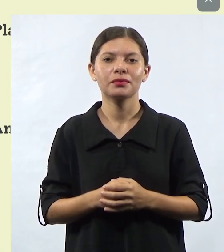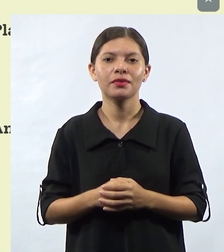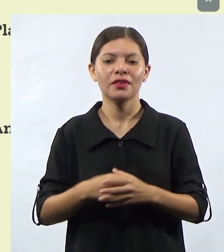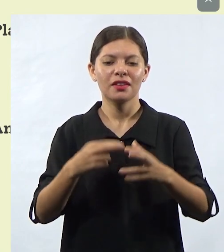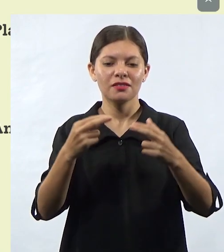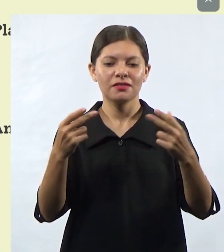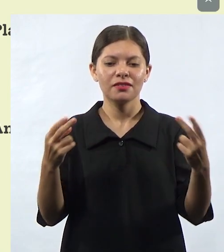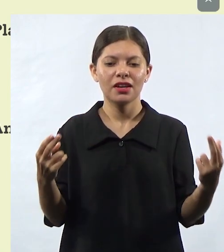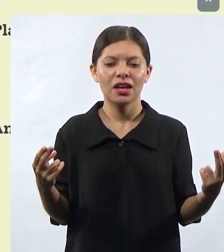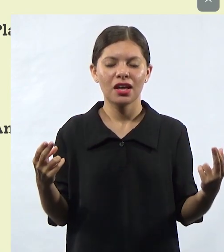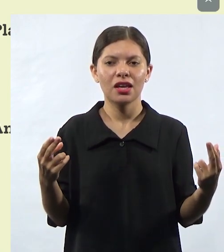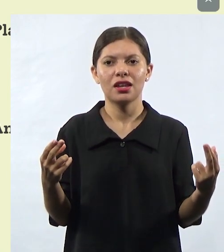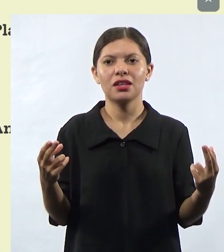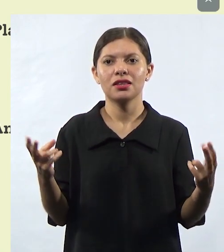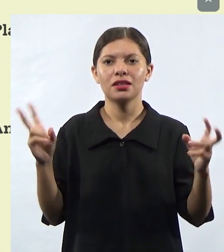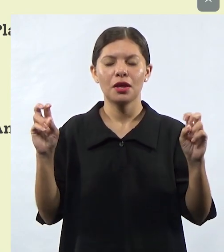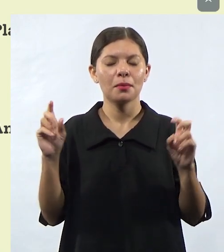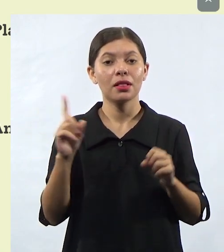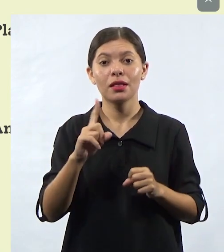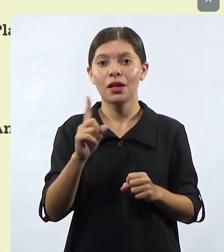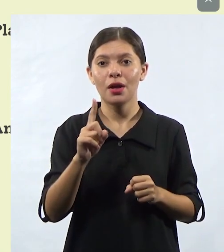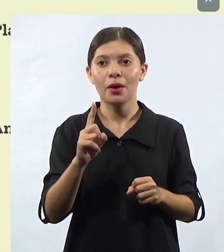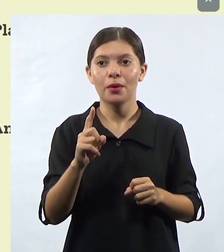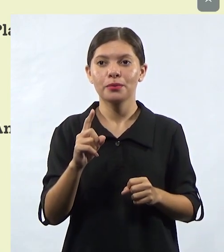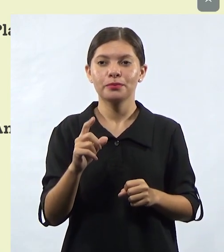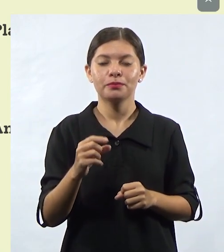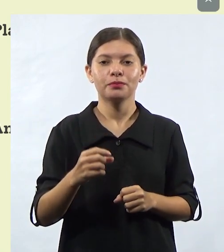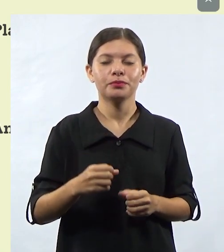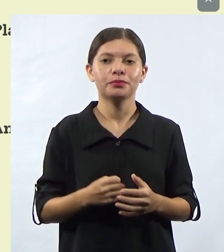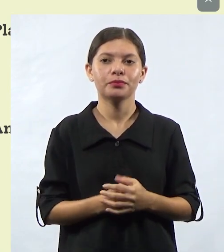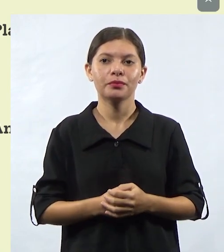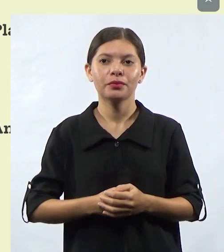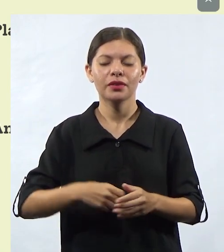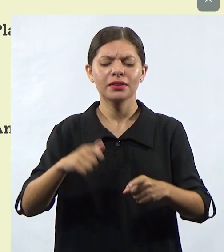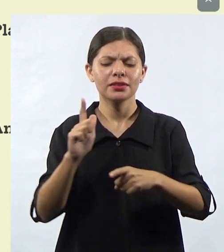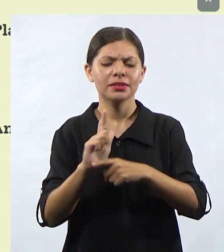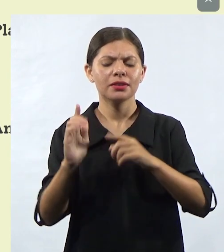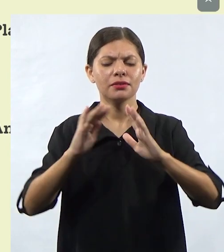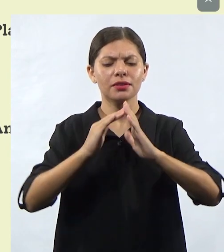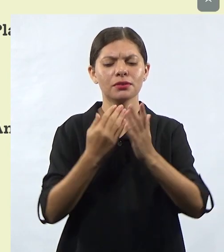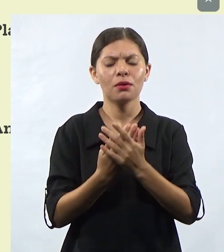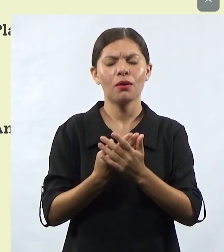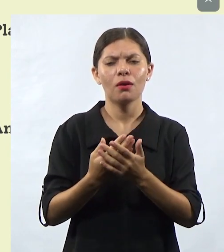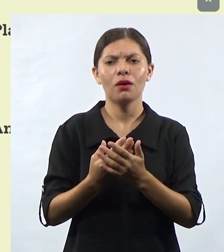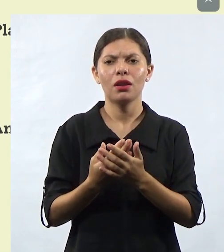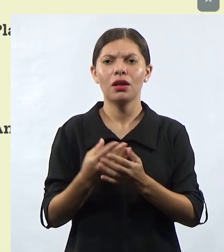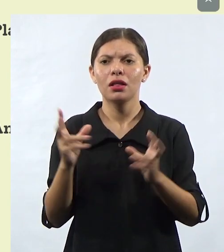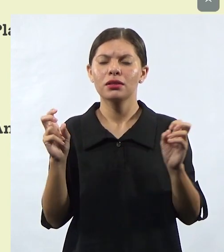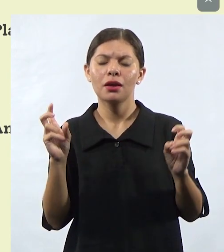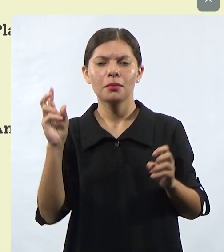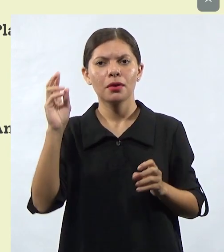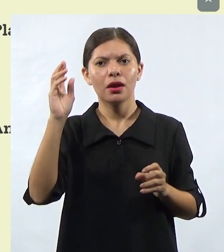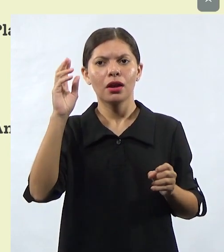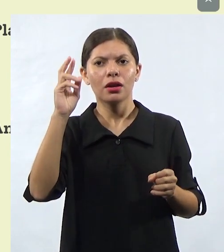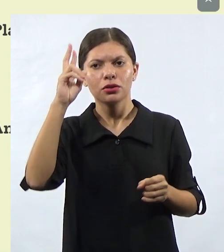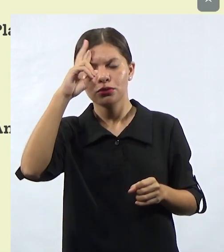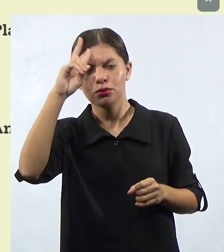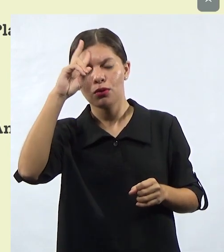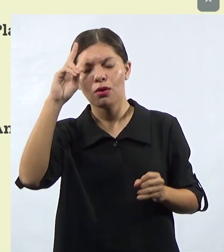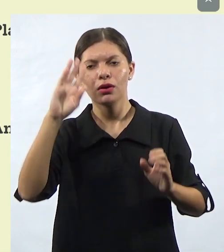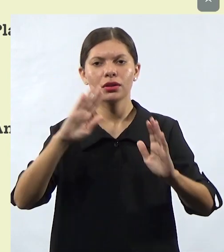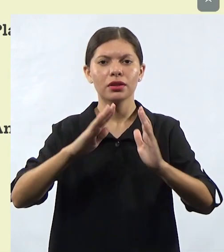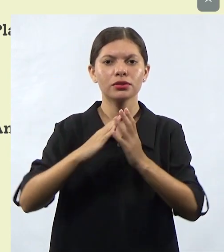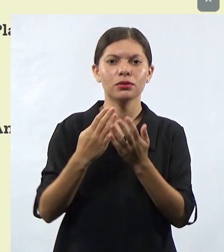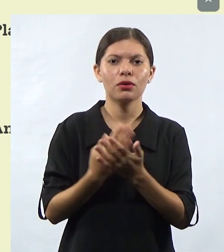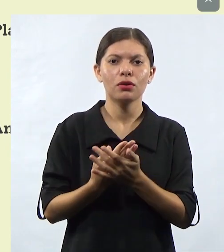variadas. A gente vai definir um tema. Qual que é esse tema? É a gestão da escola? É a história da escola? Foram